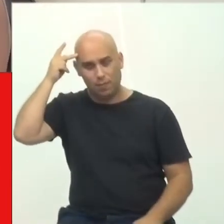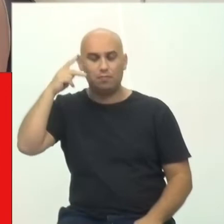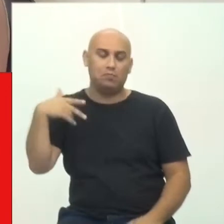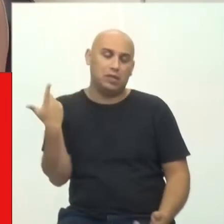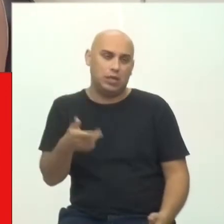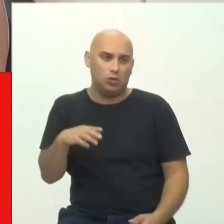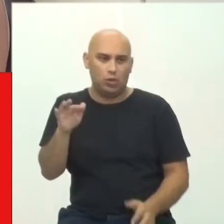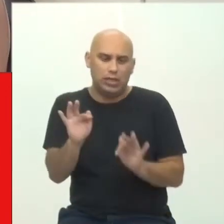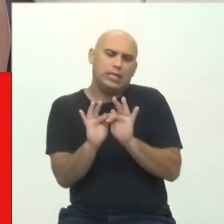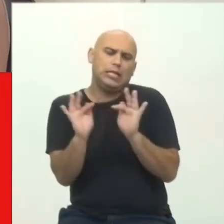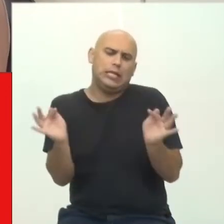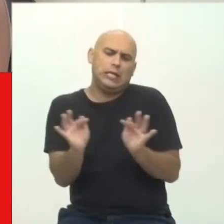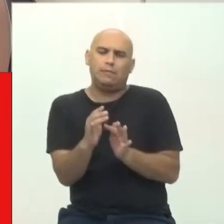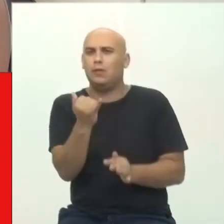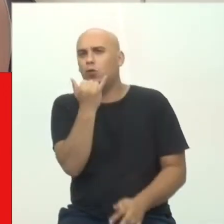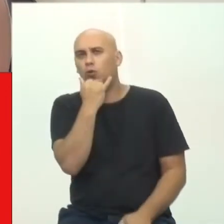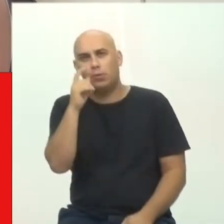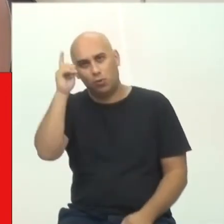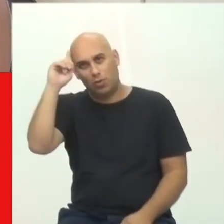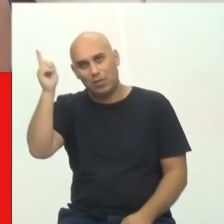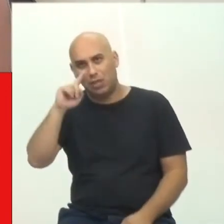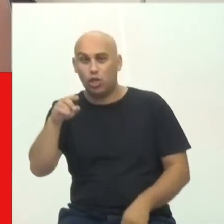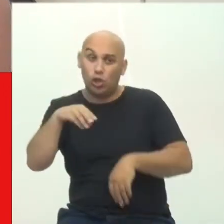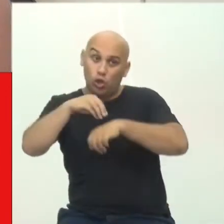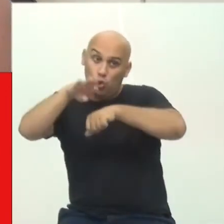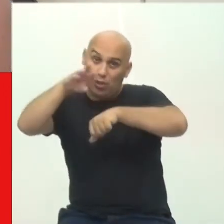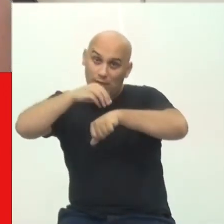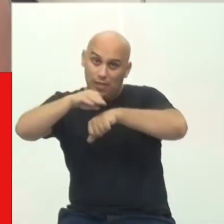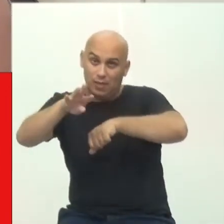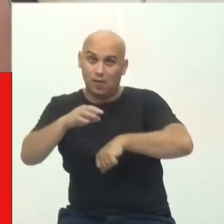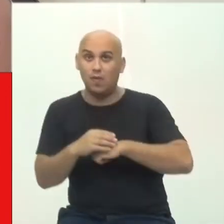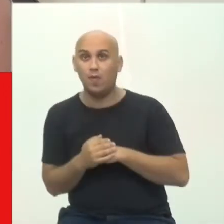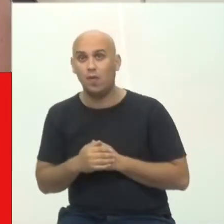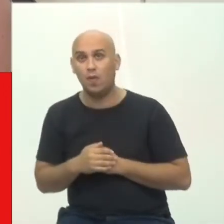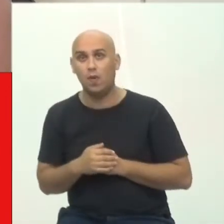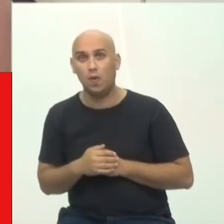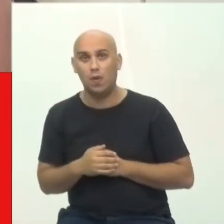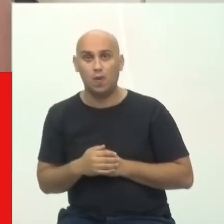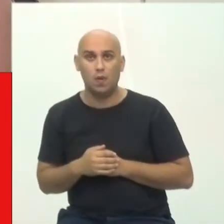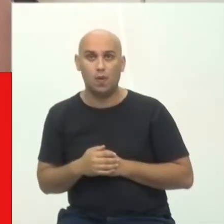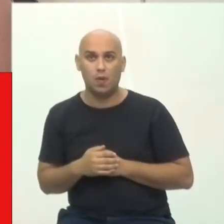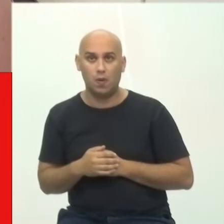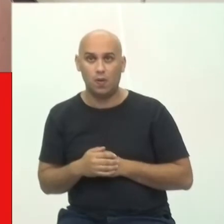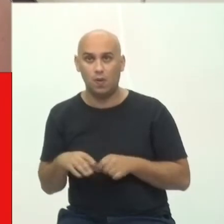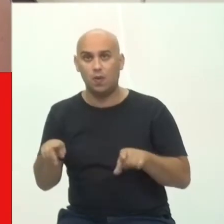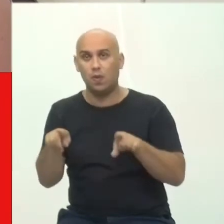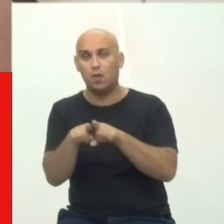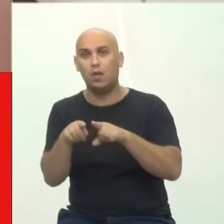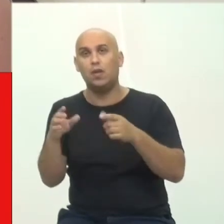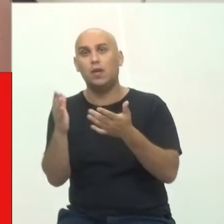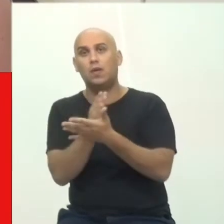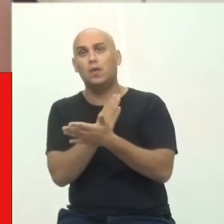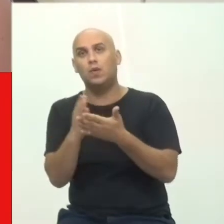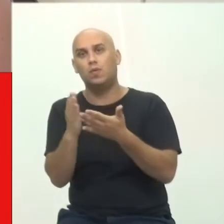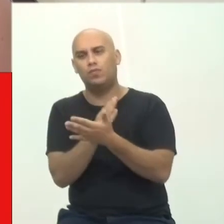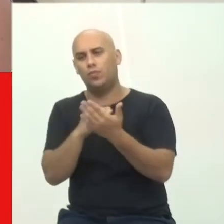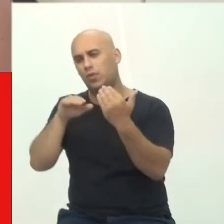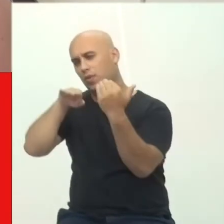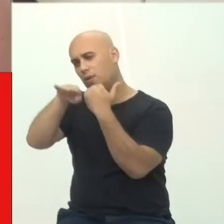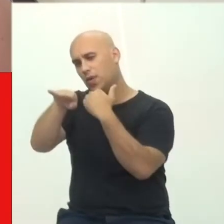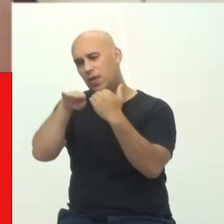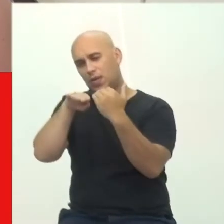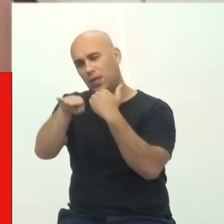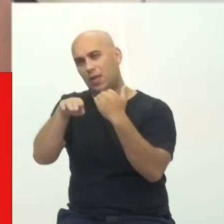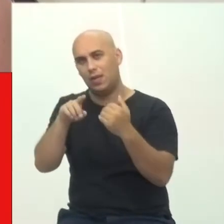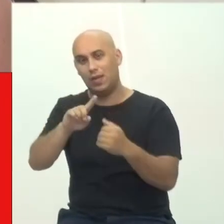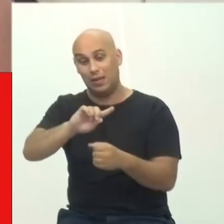como dentista só dando pitaco, tá? A gente tem um redutor de velocidade já ali naquele trecho, e a gente tem